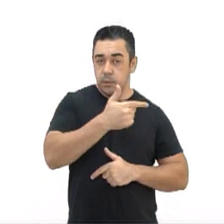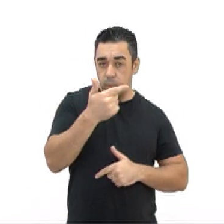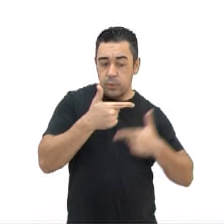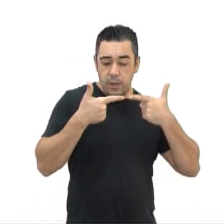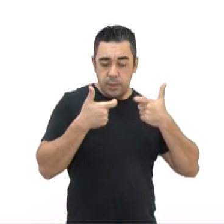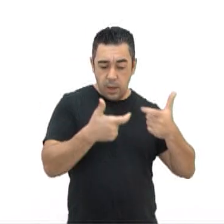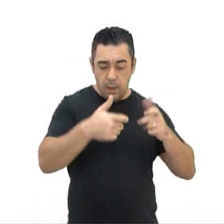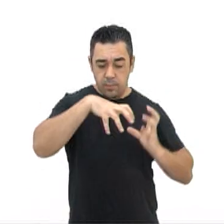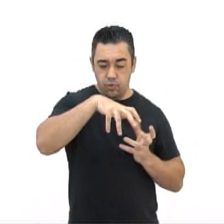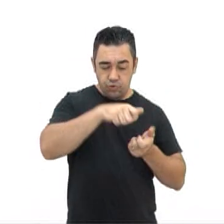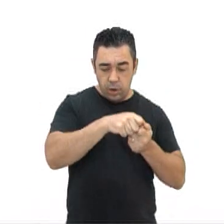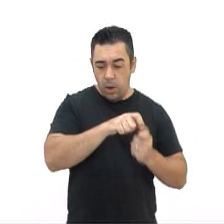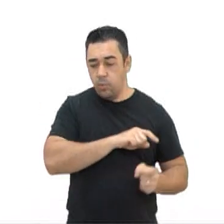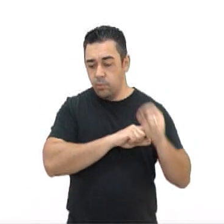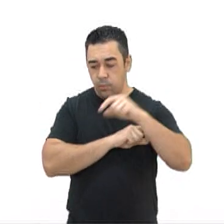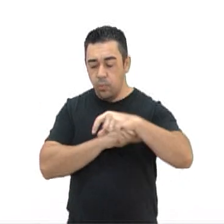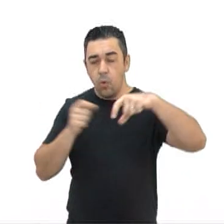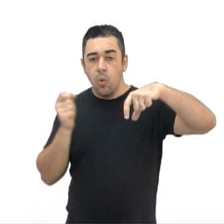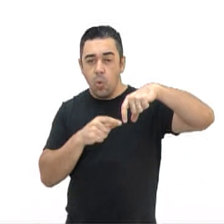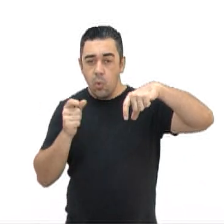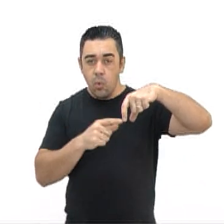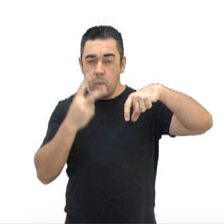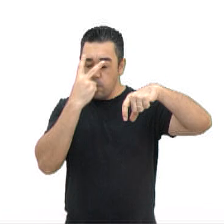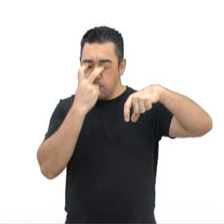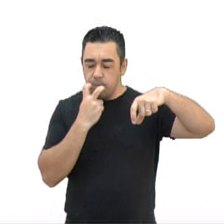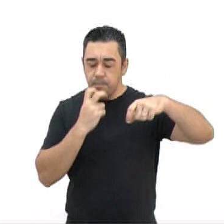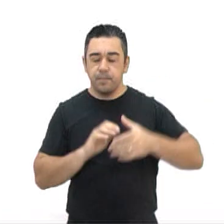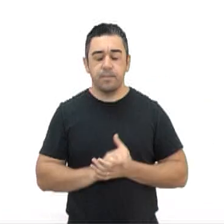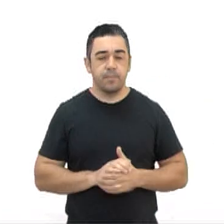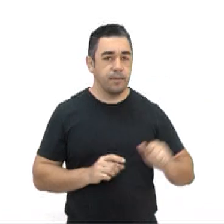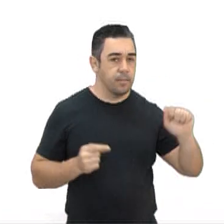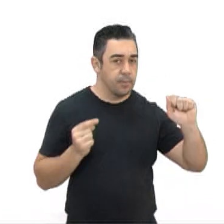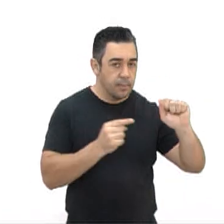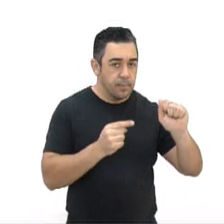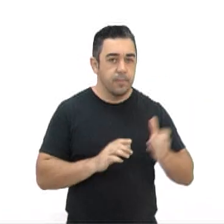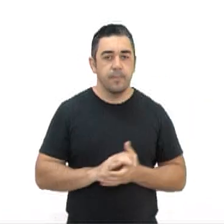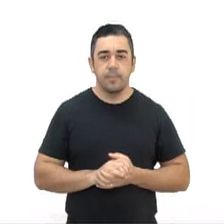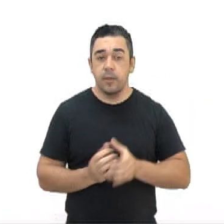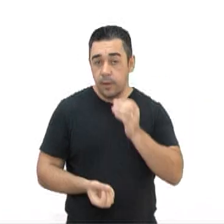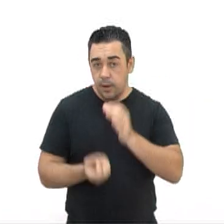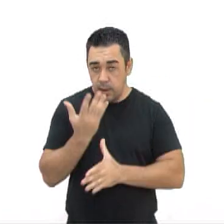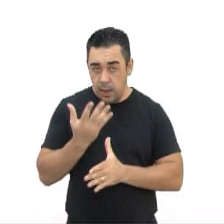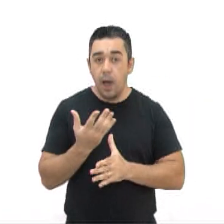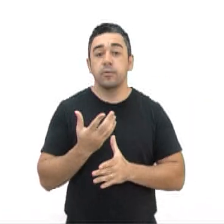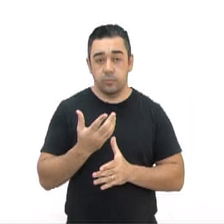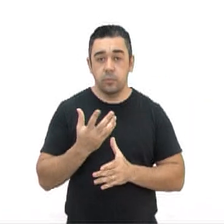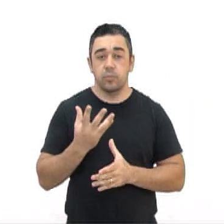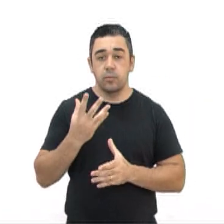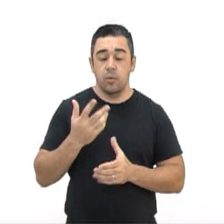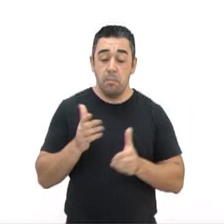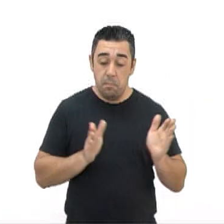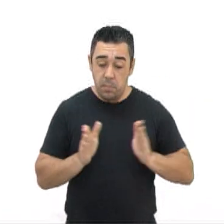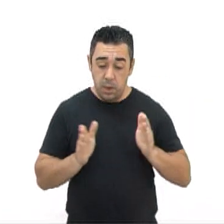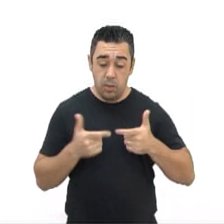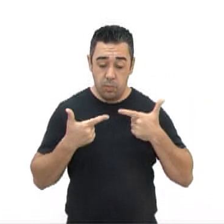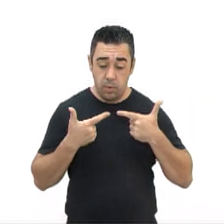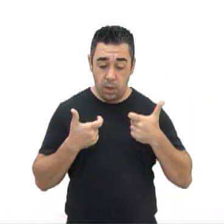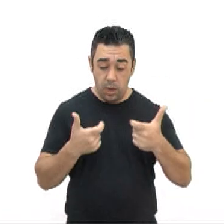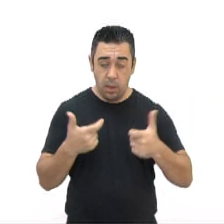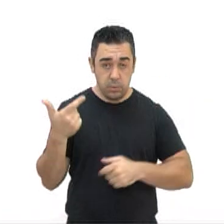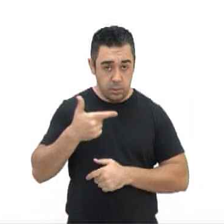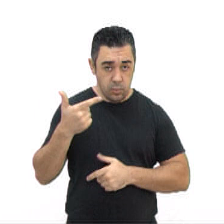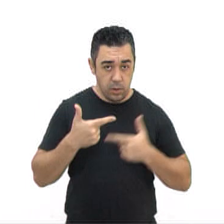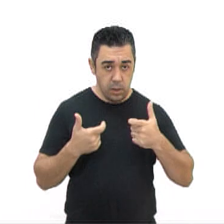Guerra Mundial e o goalball? Opção A. O goalball foi criado durante a Segunda Guerra Mundial por